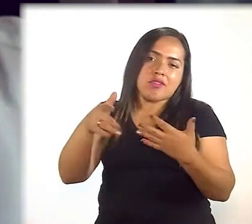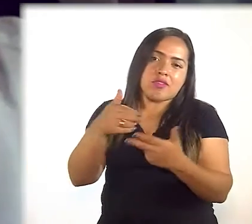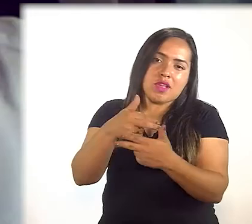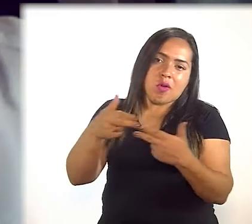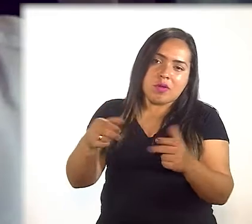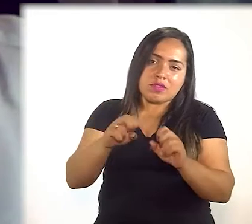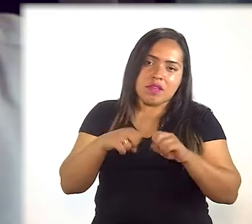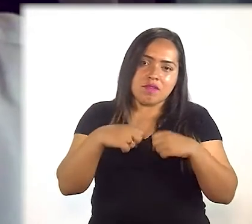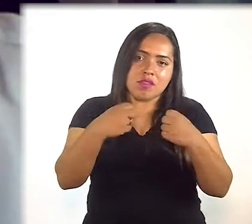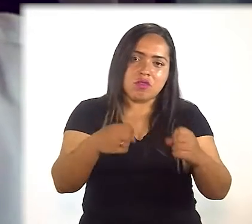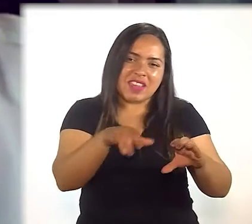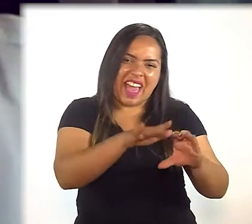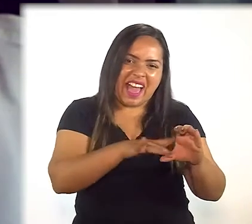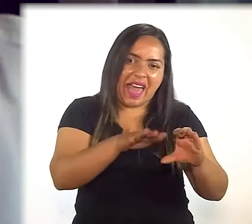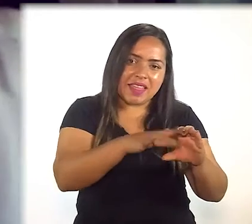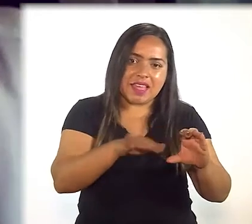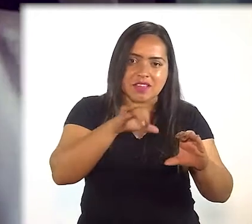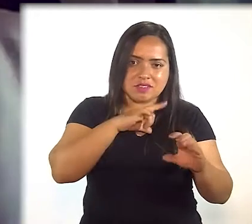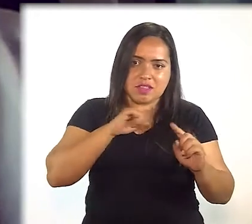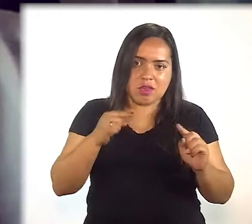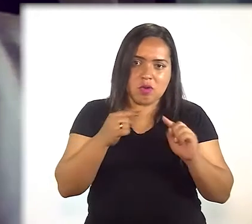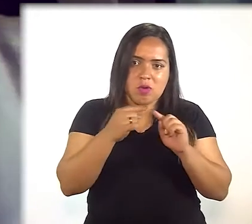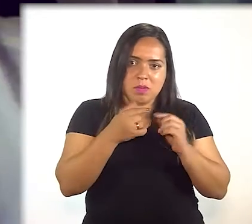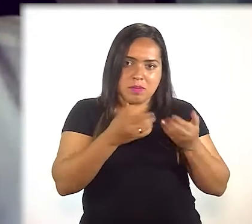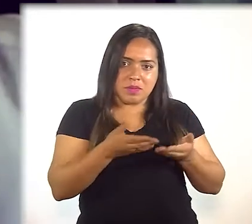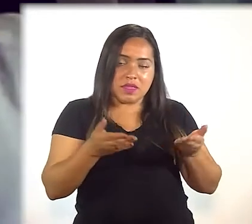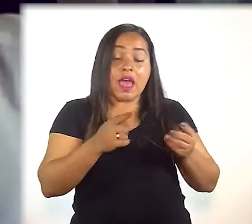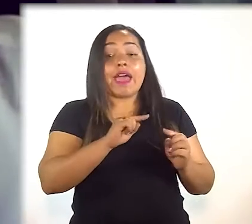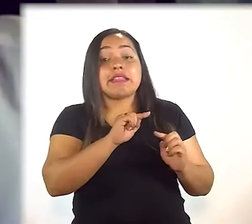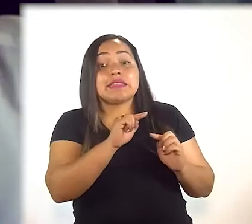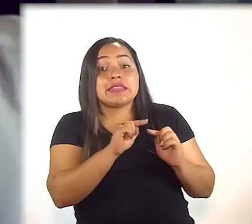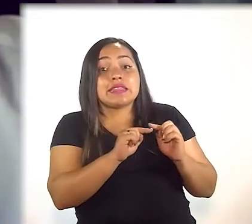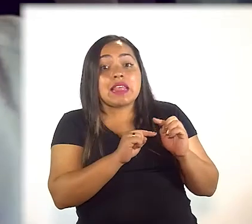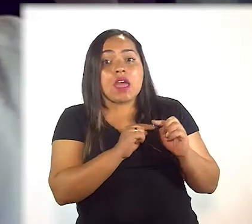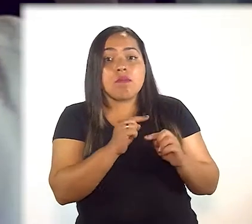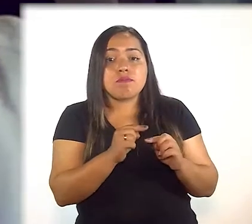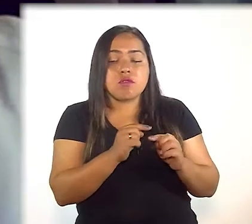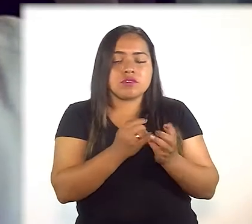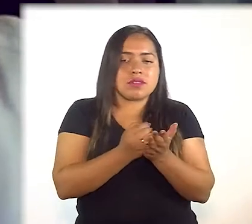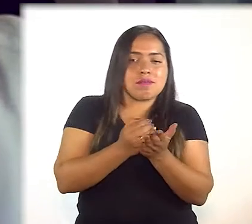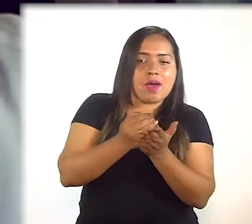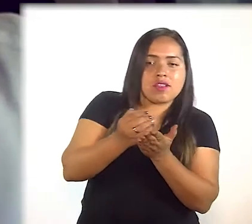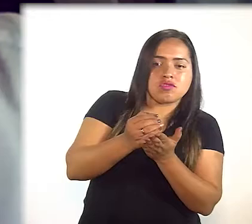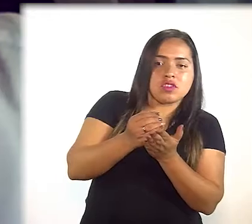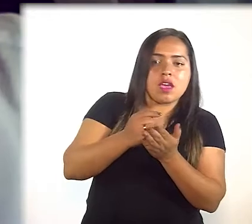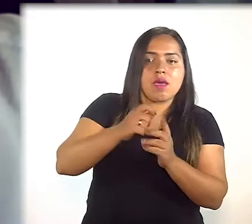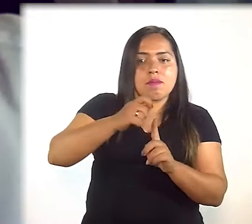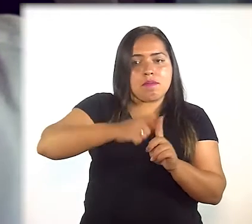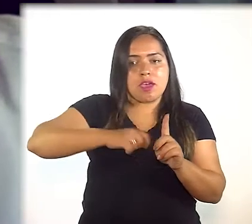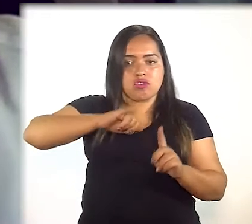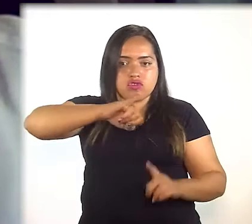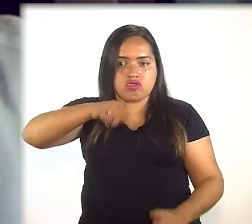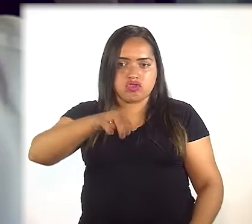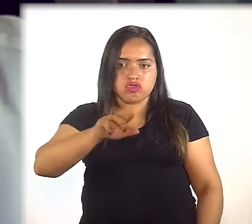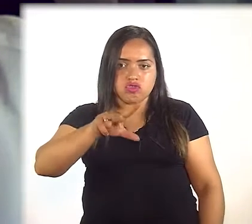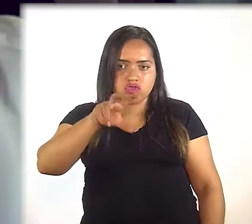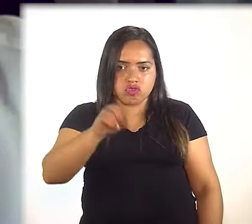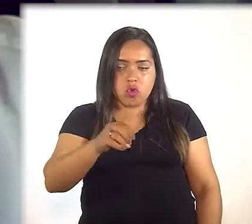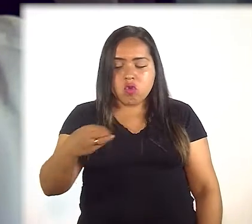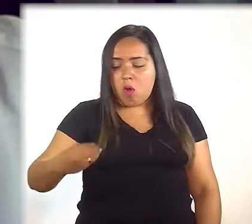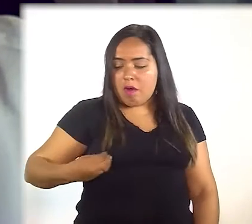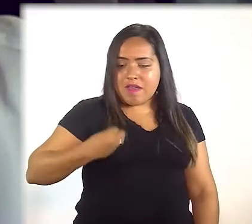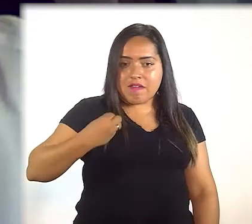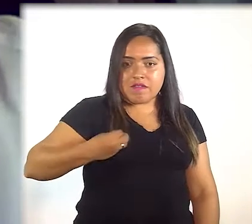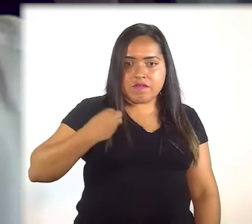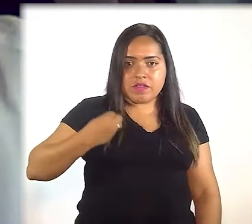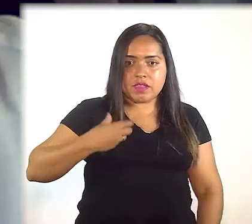telefone, por e-mail, pelos canais que a Defensoria Pública disponibilizou. E a partir de julho, agora,